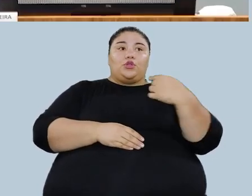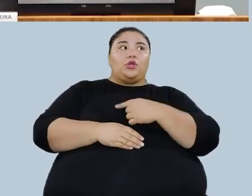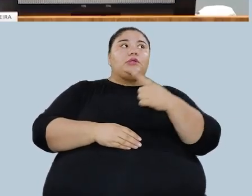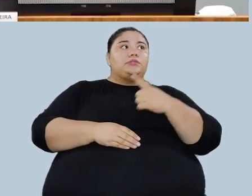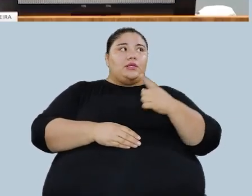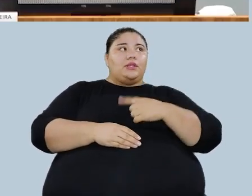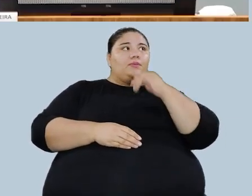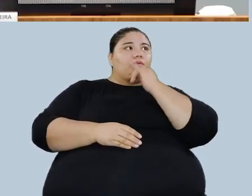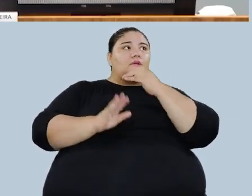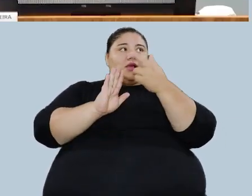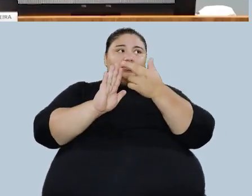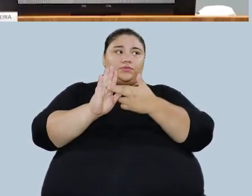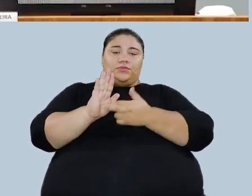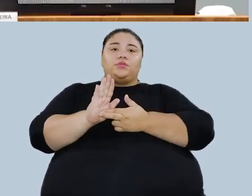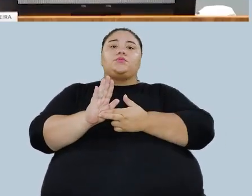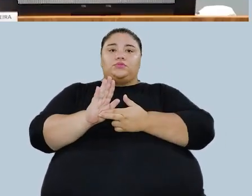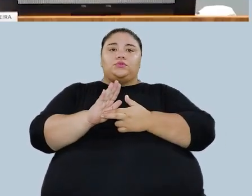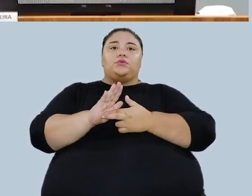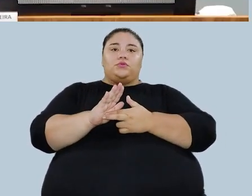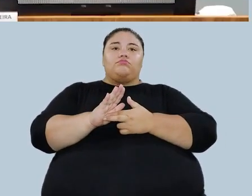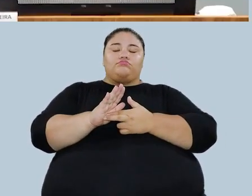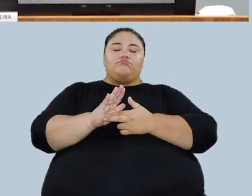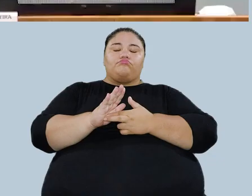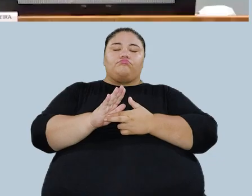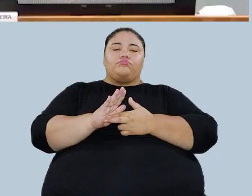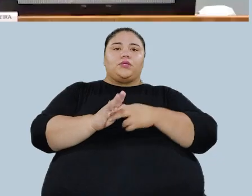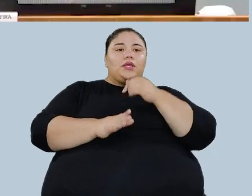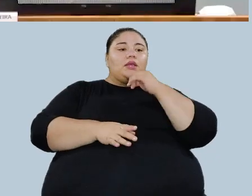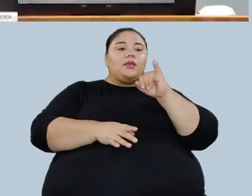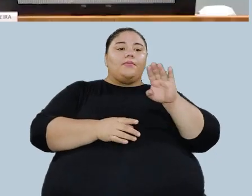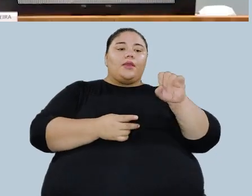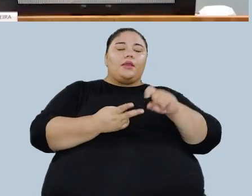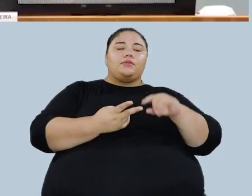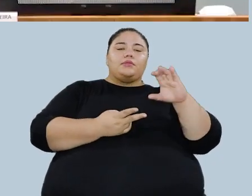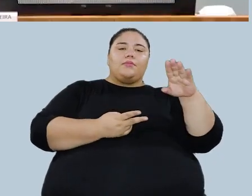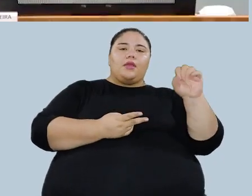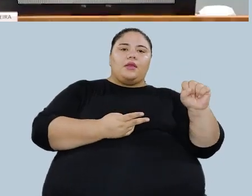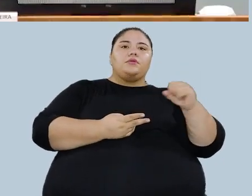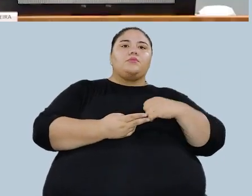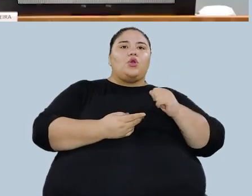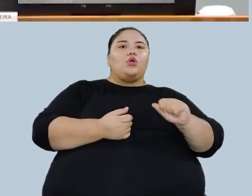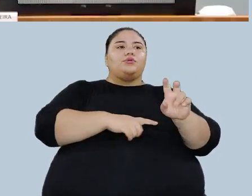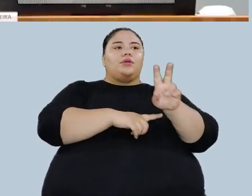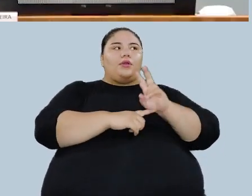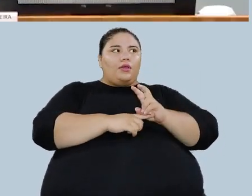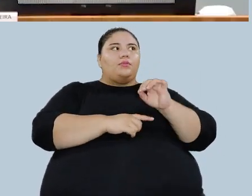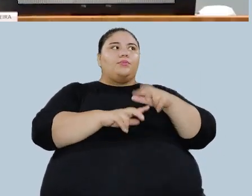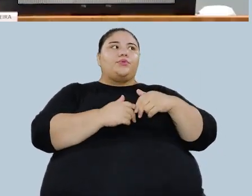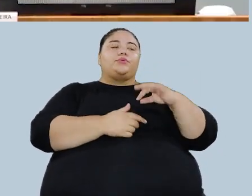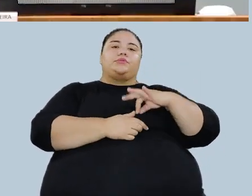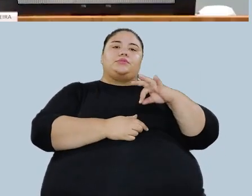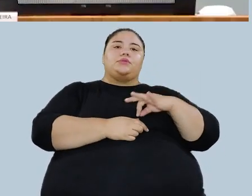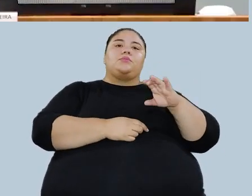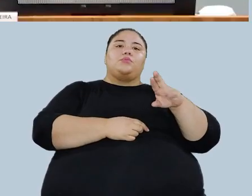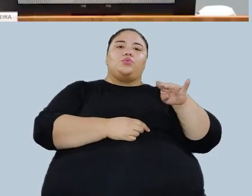nós teremos o credenciado no regime regular do IBS-CBS, que pode tomar créditos nos tributos pagos nas transações, com base na